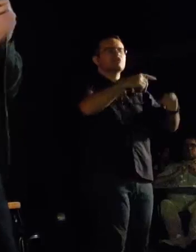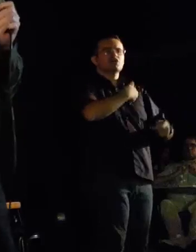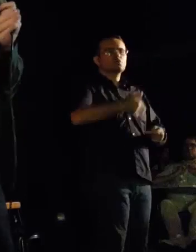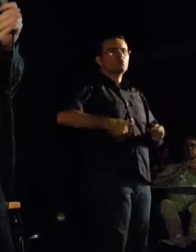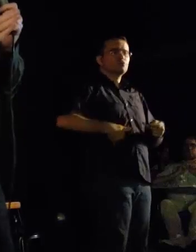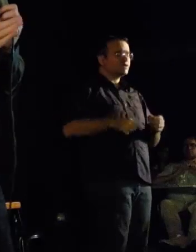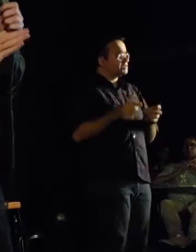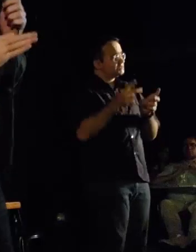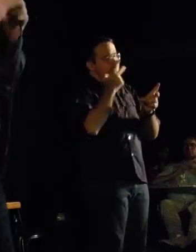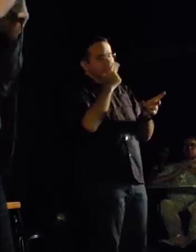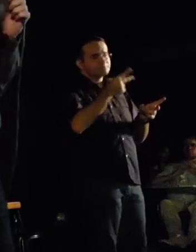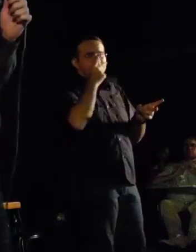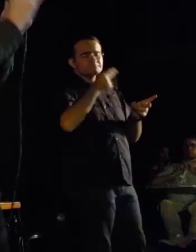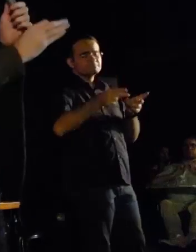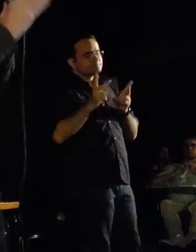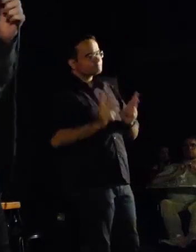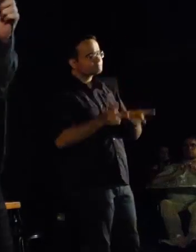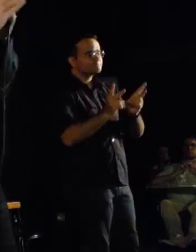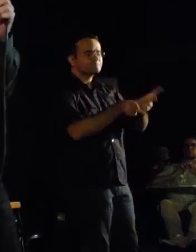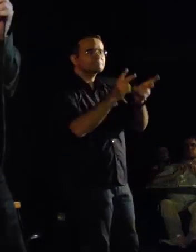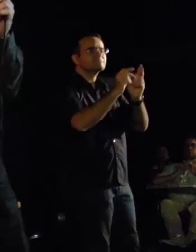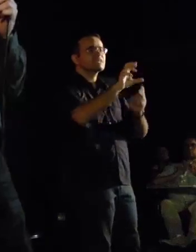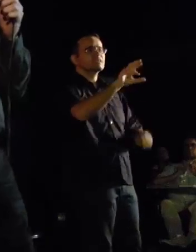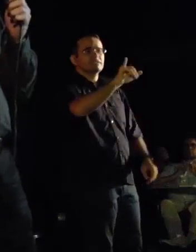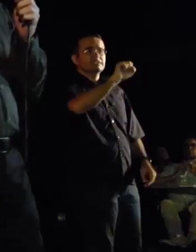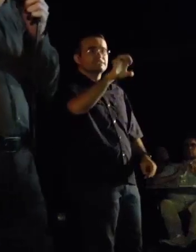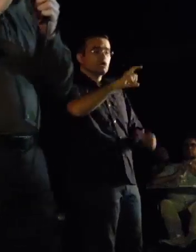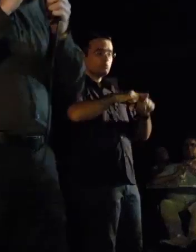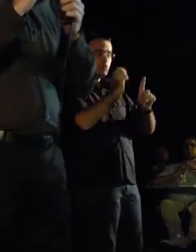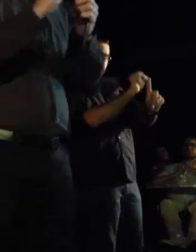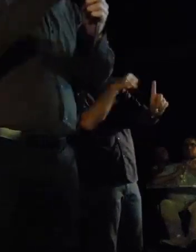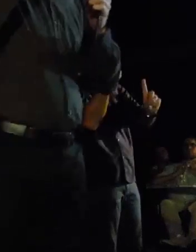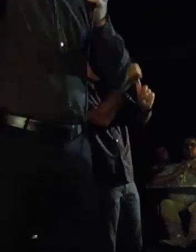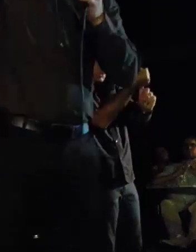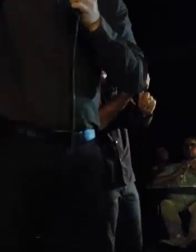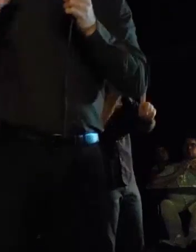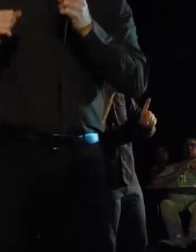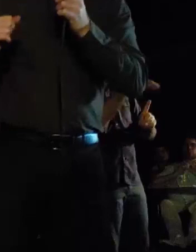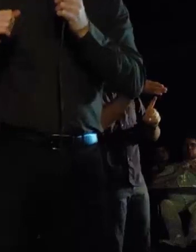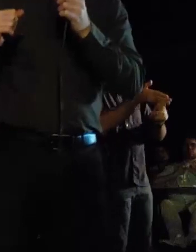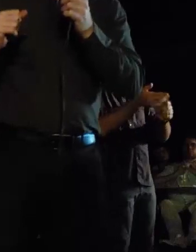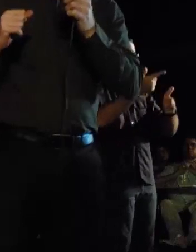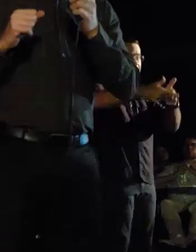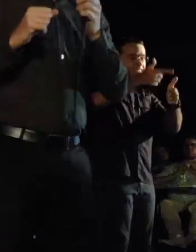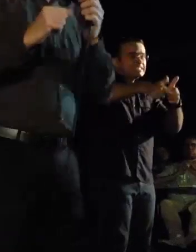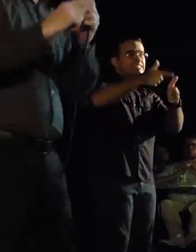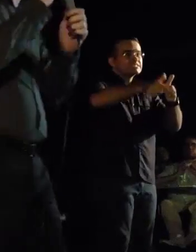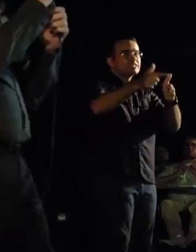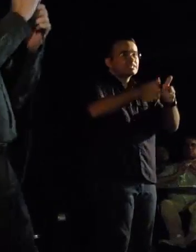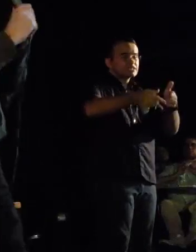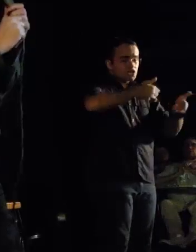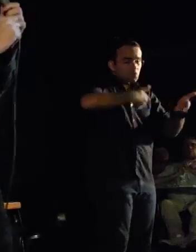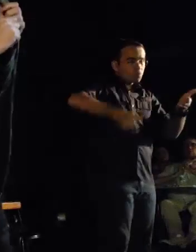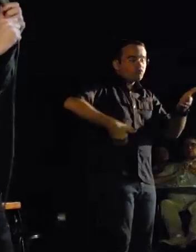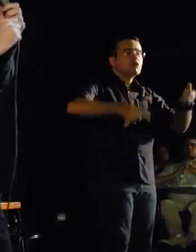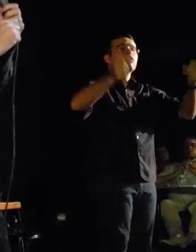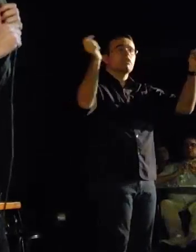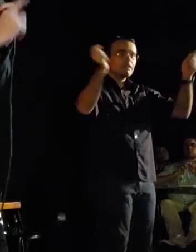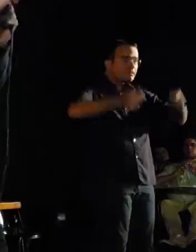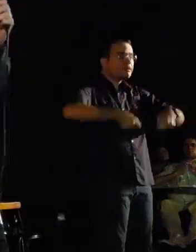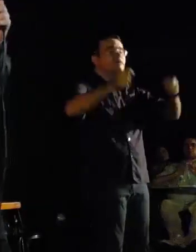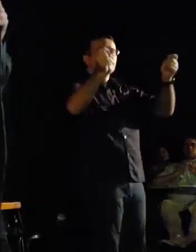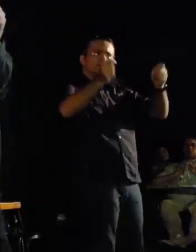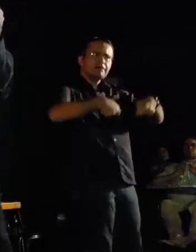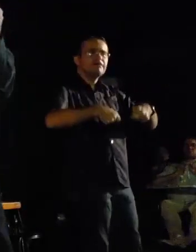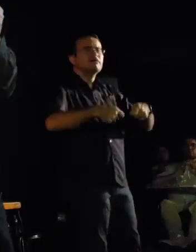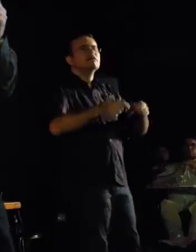continuamente em crise, porque governar uma sociedade em crise é possível. É possível,